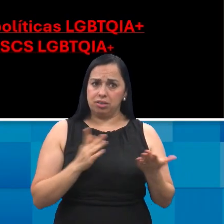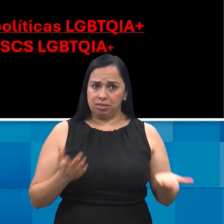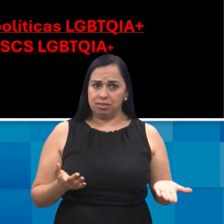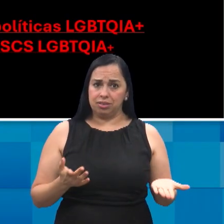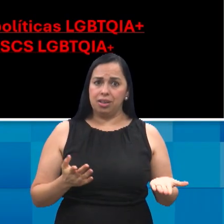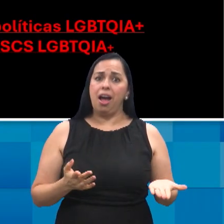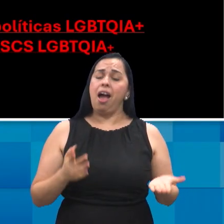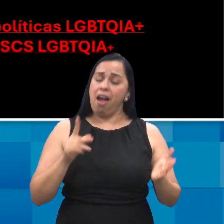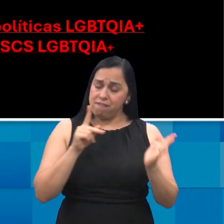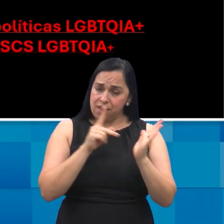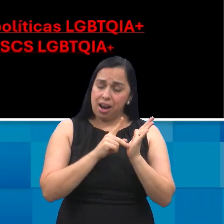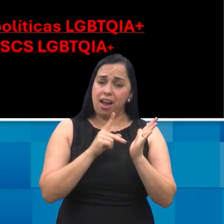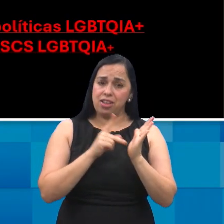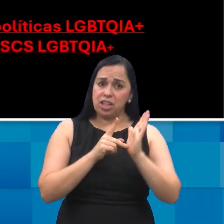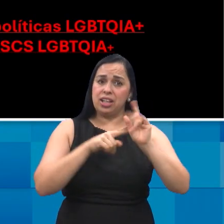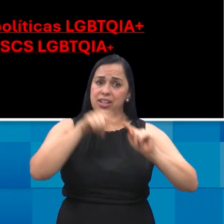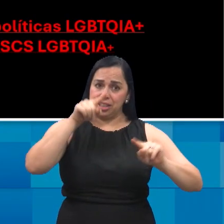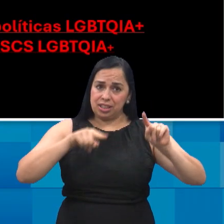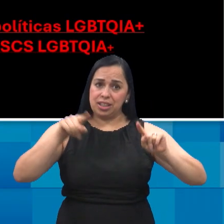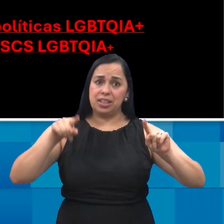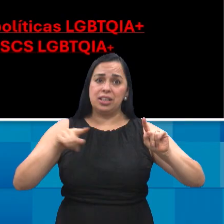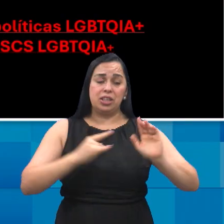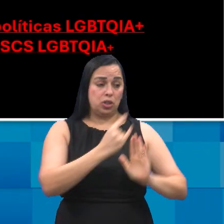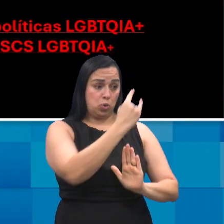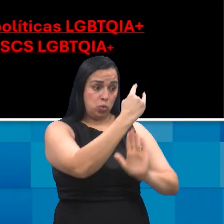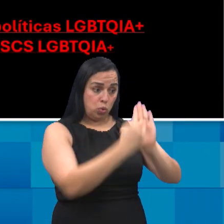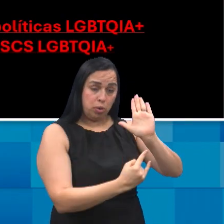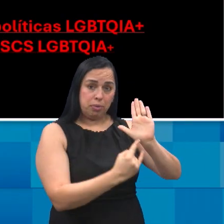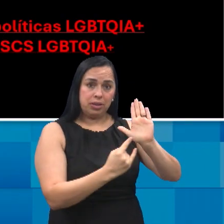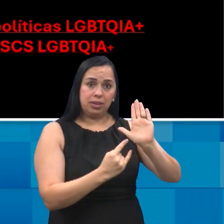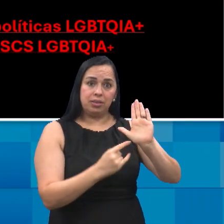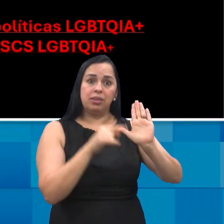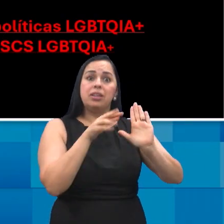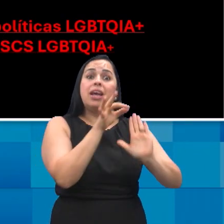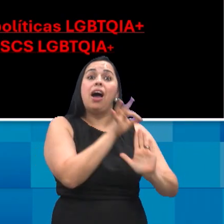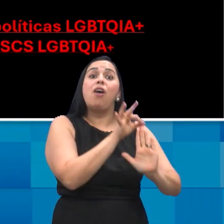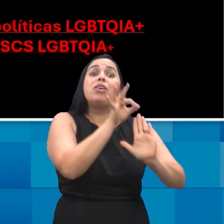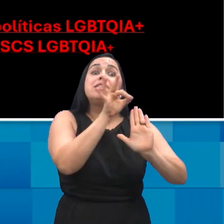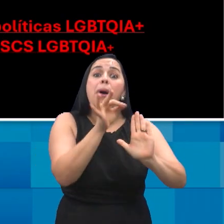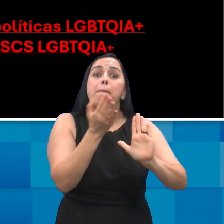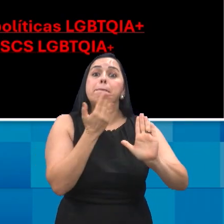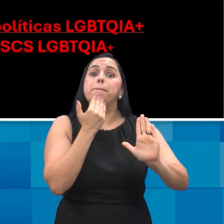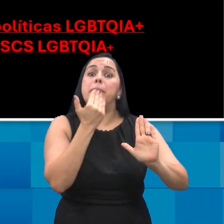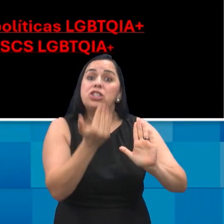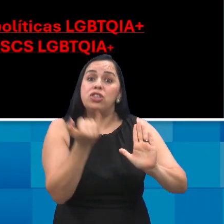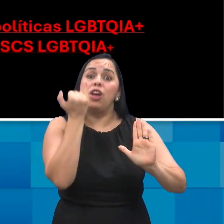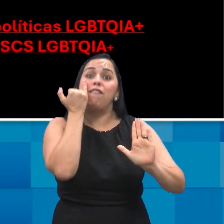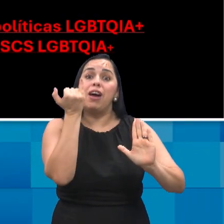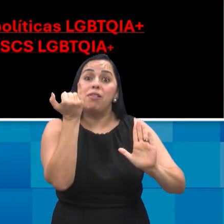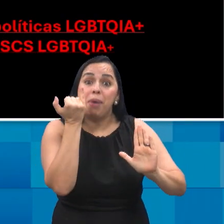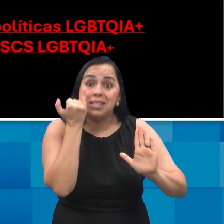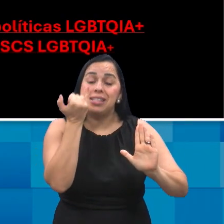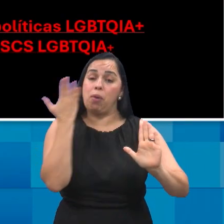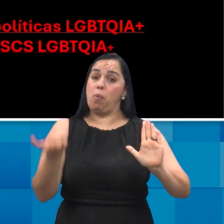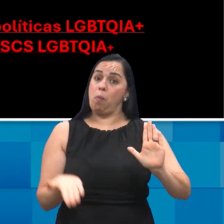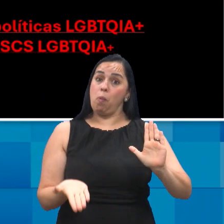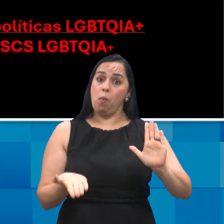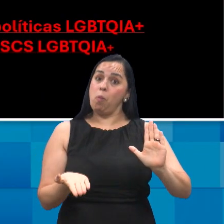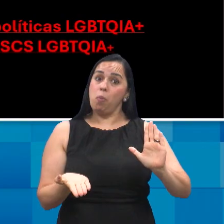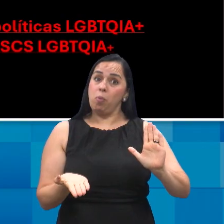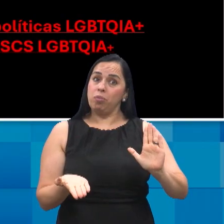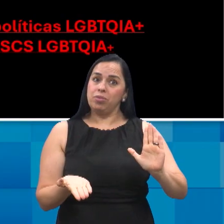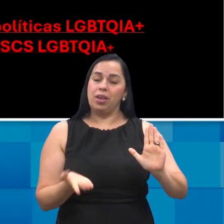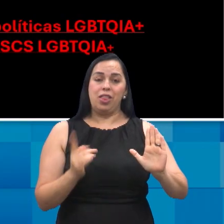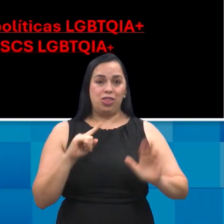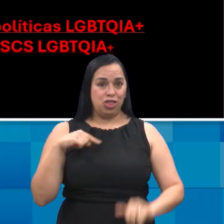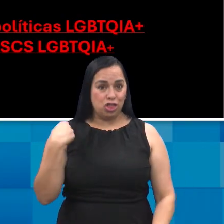casa, que na maior parte dos documentos votados aqui, que são requerimentos, pedidos de informação, pedidos de transparência dos vereadores,